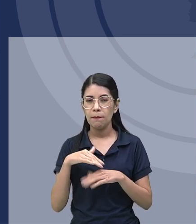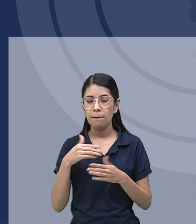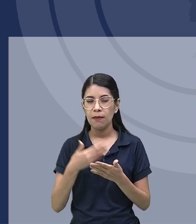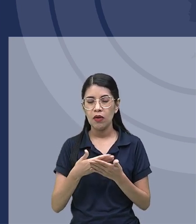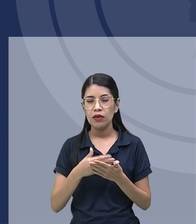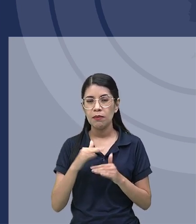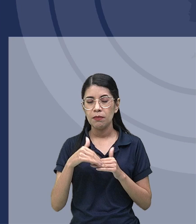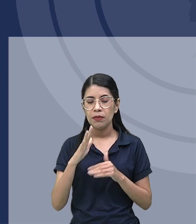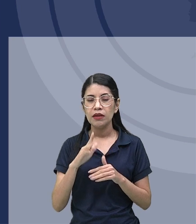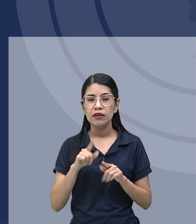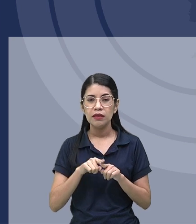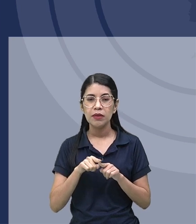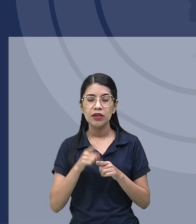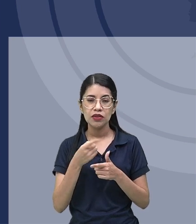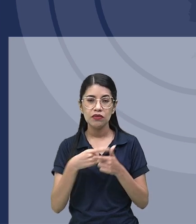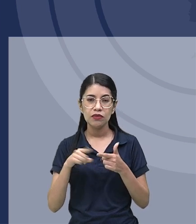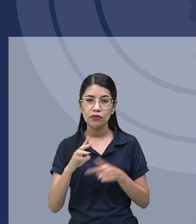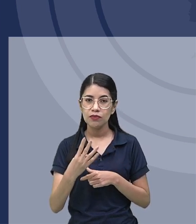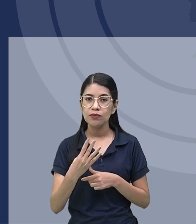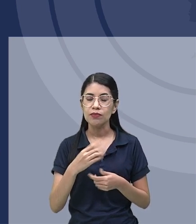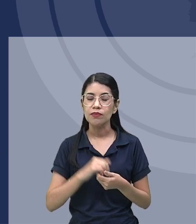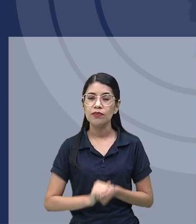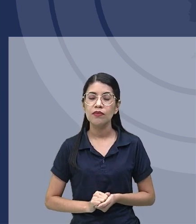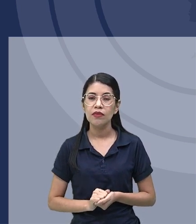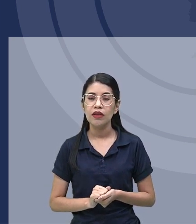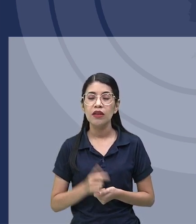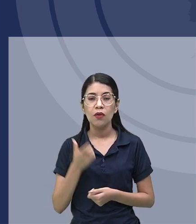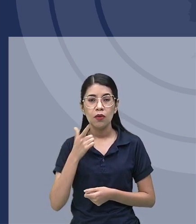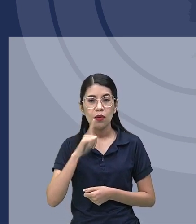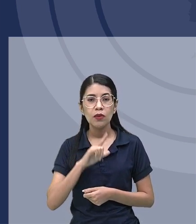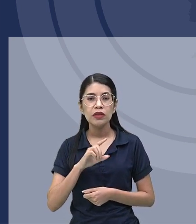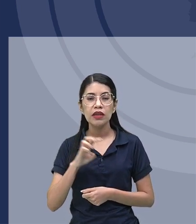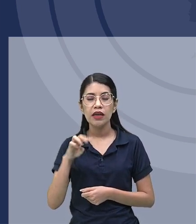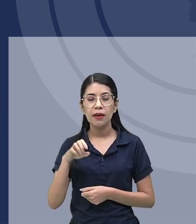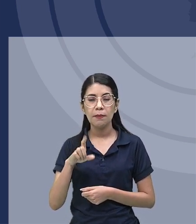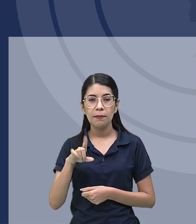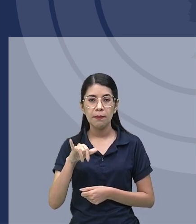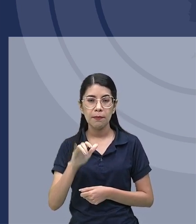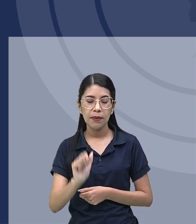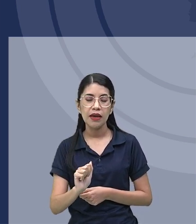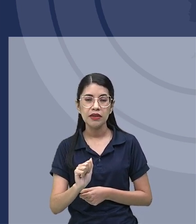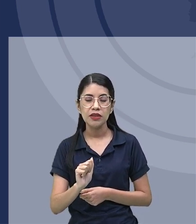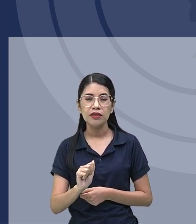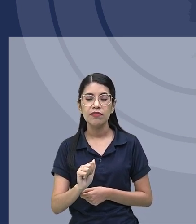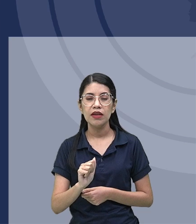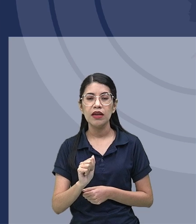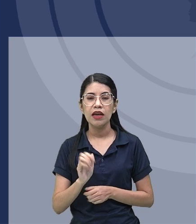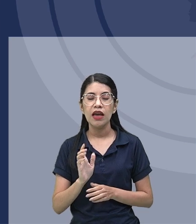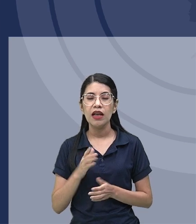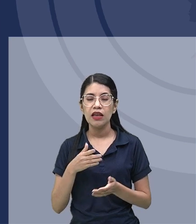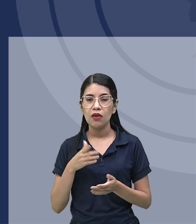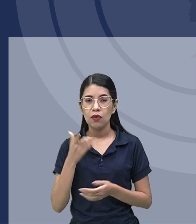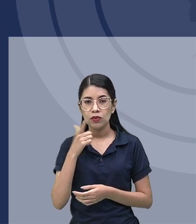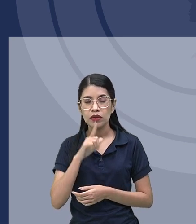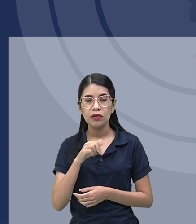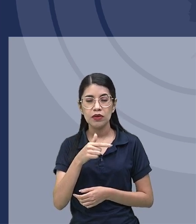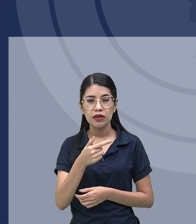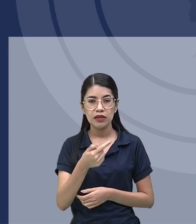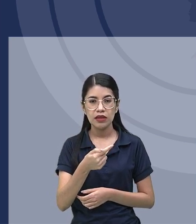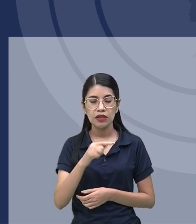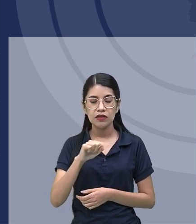E assim sucessivamente. E aí você vai ter a sua média final. Então, esse aluno ficou com a média 7,5. E